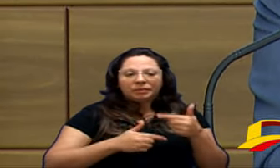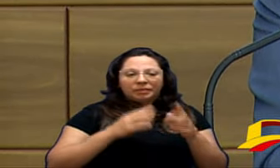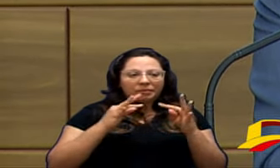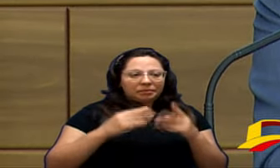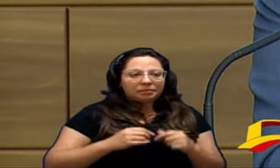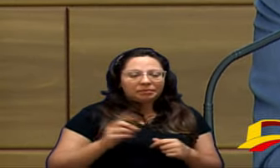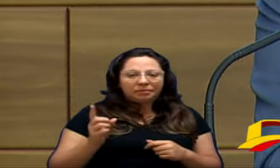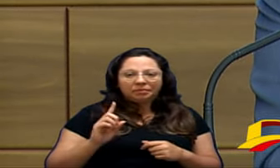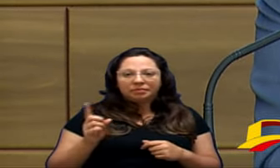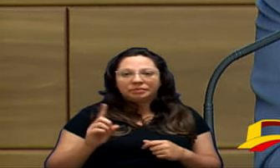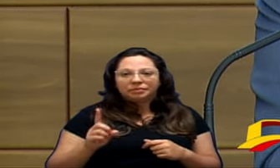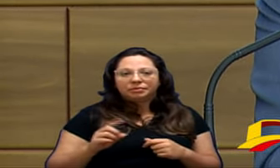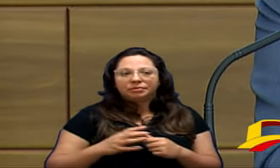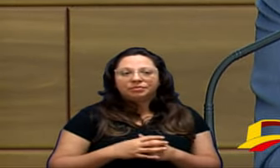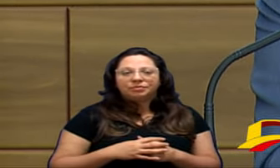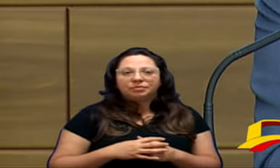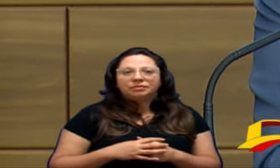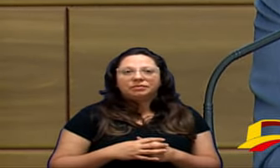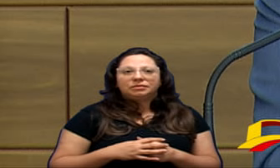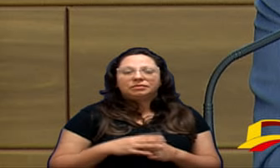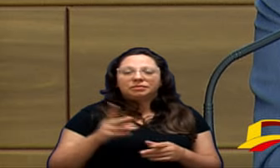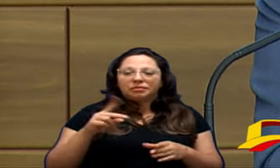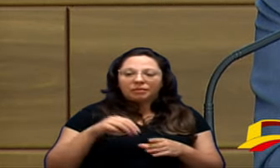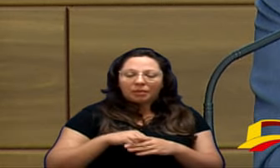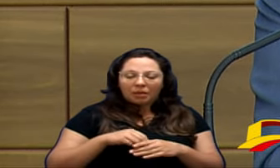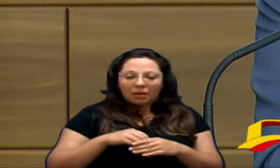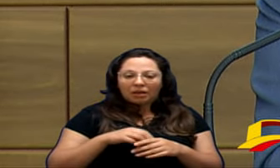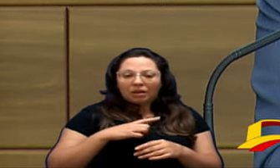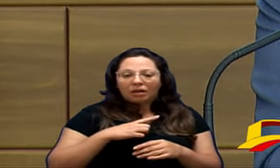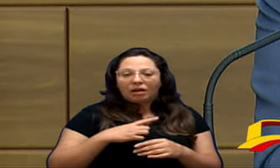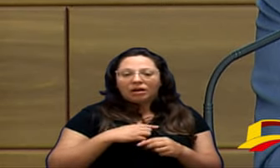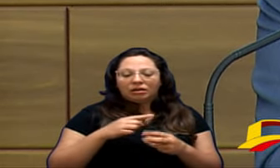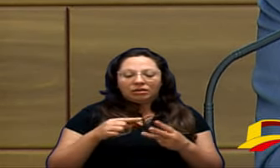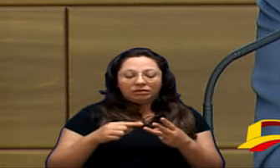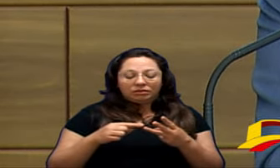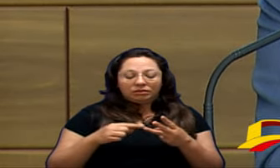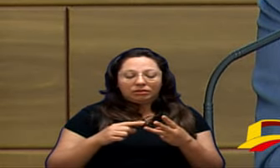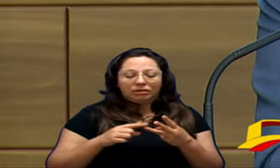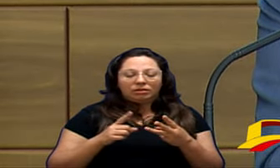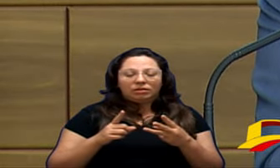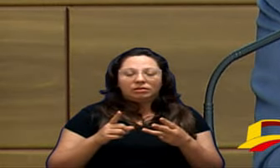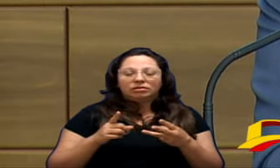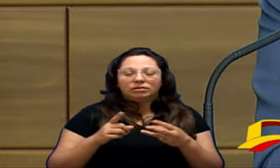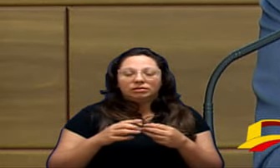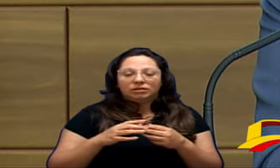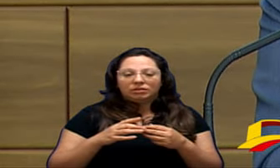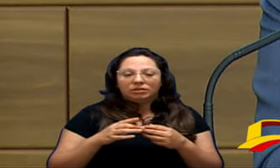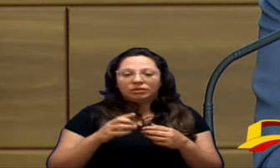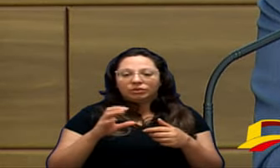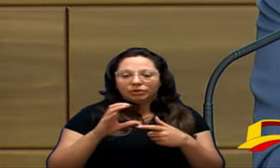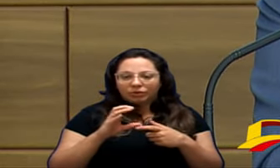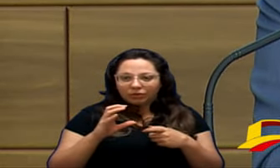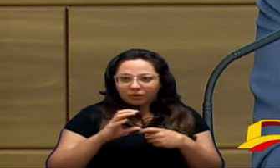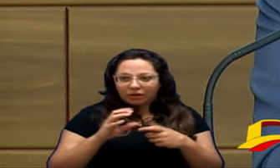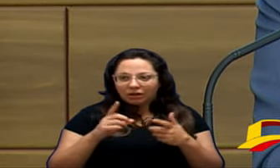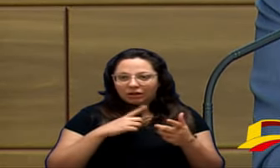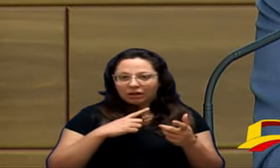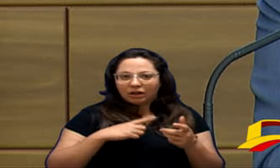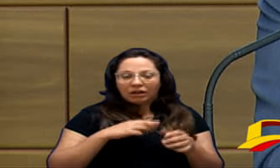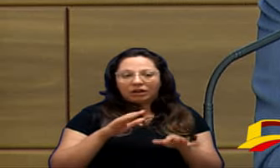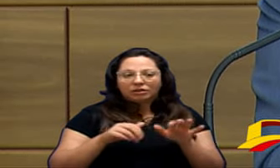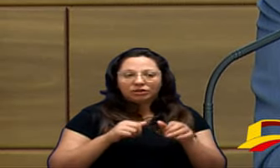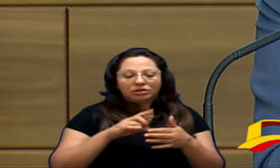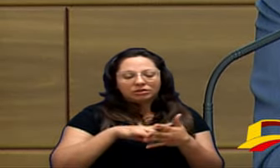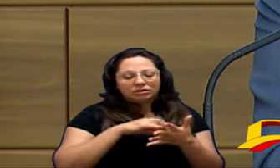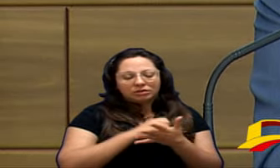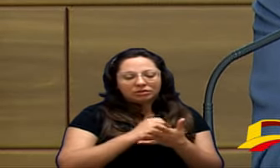tem assessores lotados lá também tá então a a parte de terceiro setor convênios esses sim passam pela secretaria jurídica e